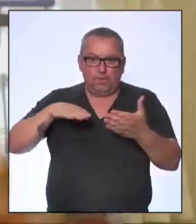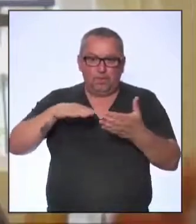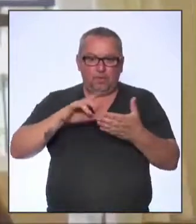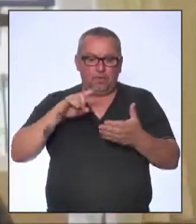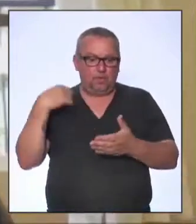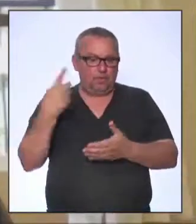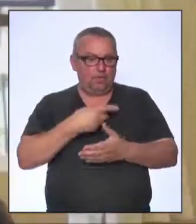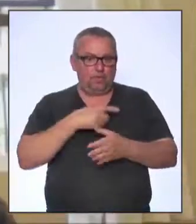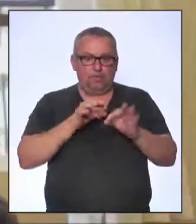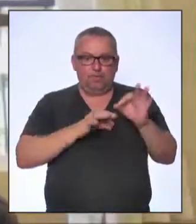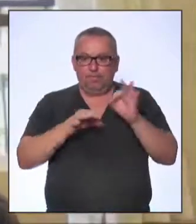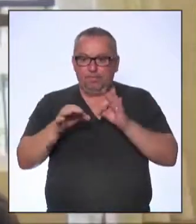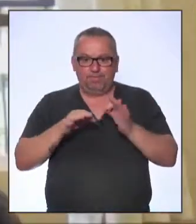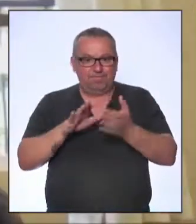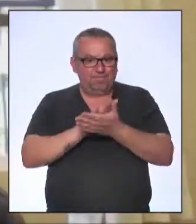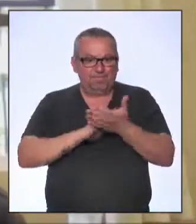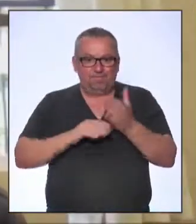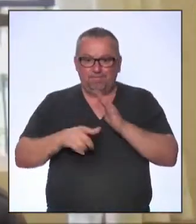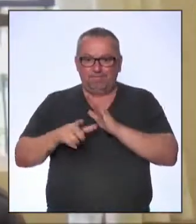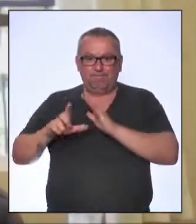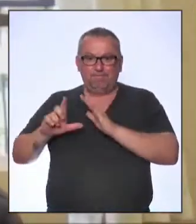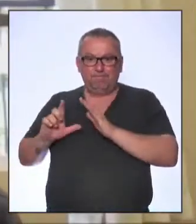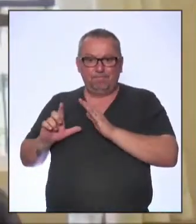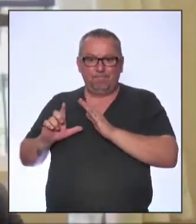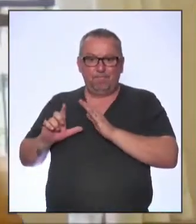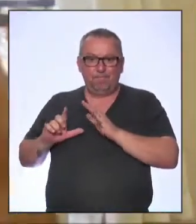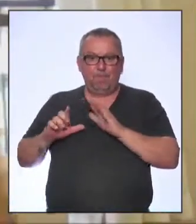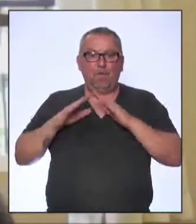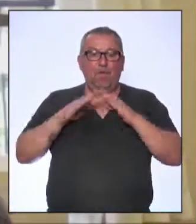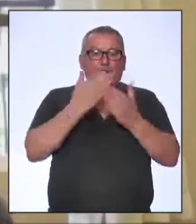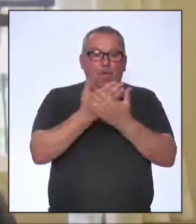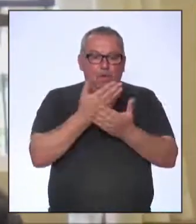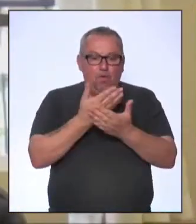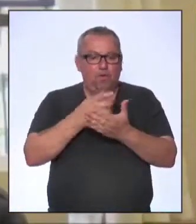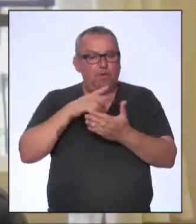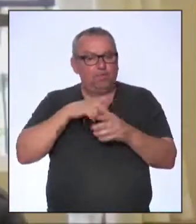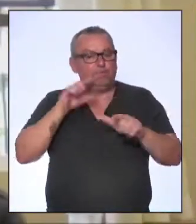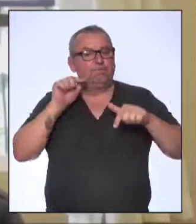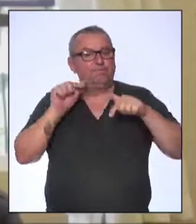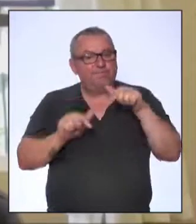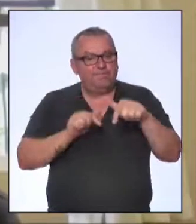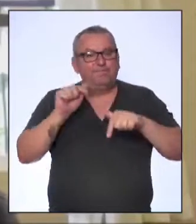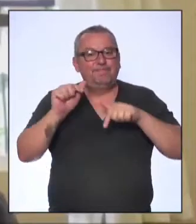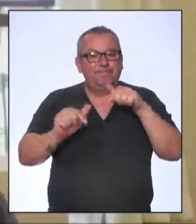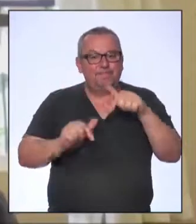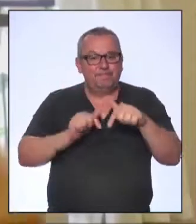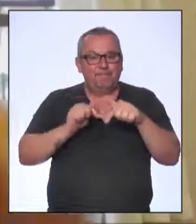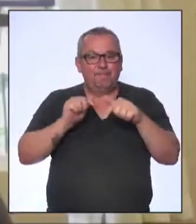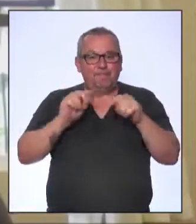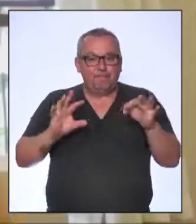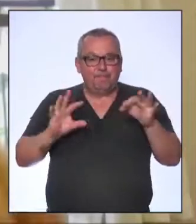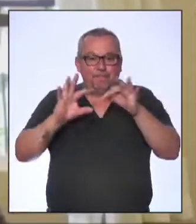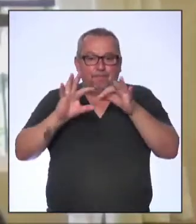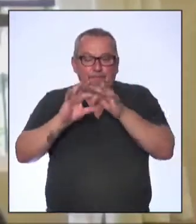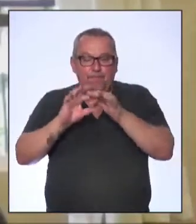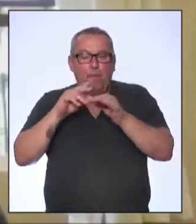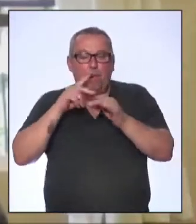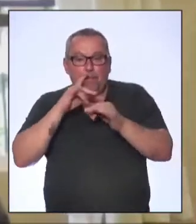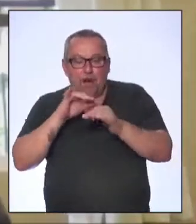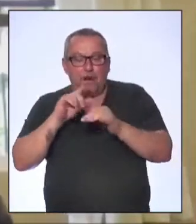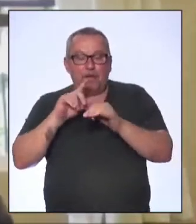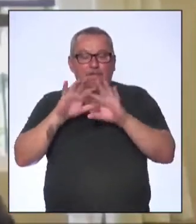ninguém estava preparado para isso. A escola já vem trabalhando com essa união de pais,